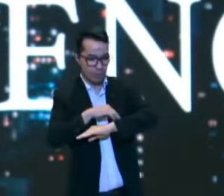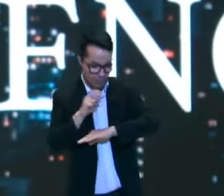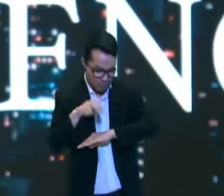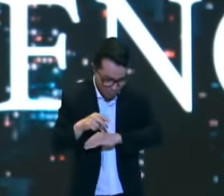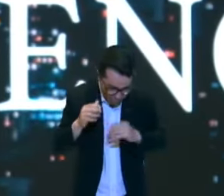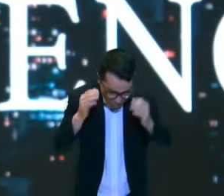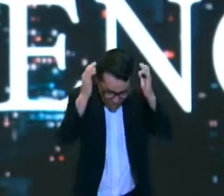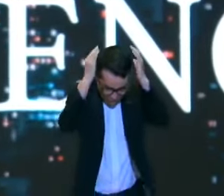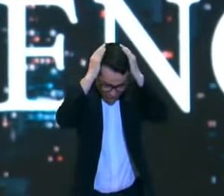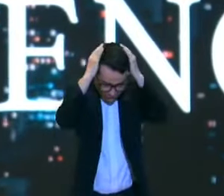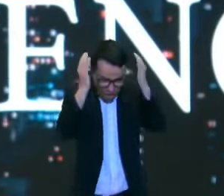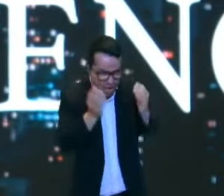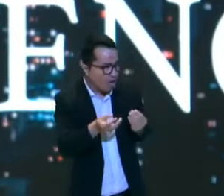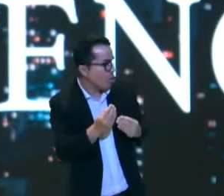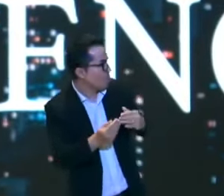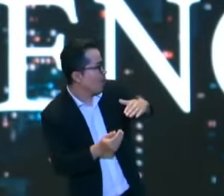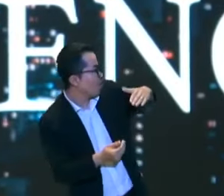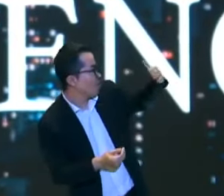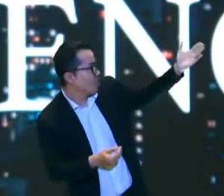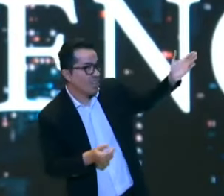está dentro lá.